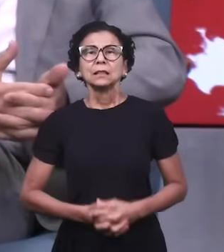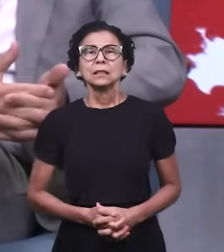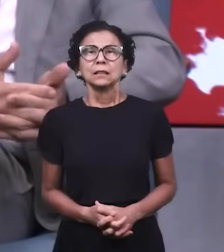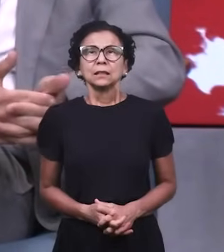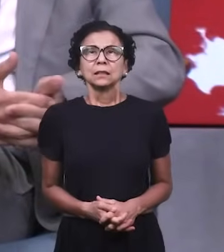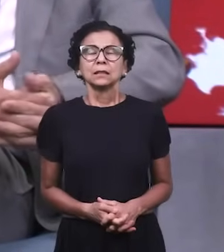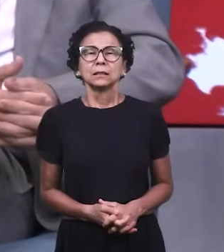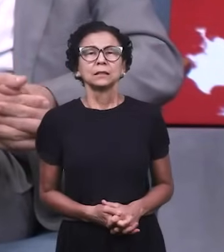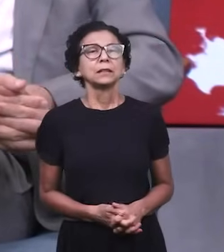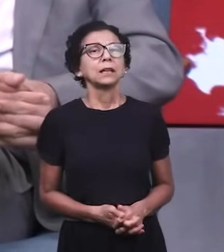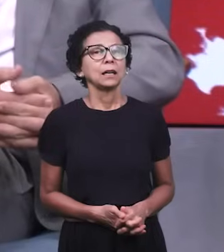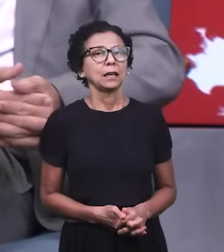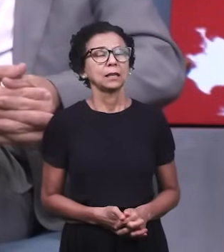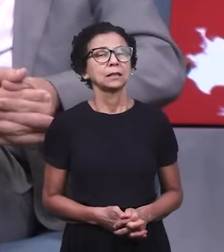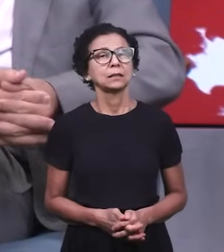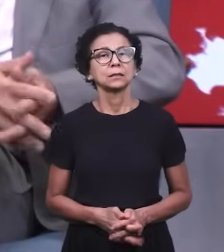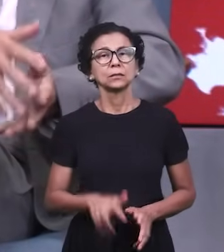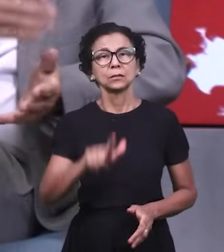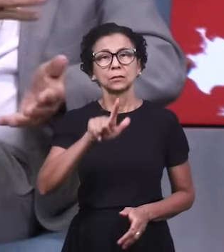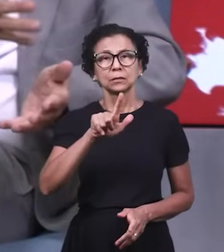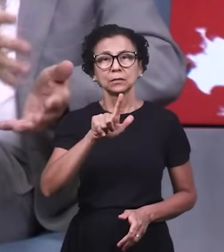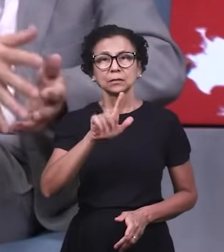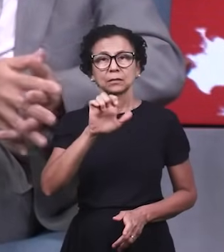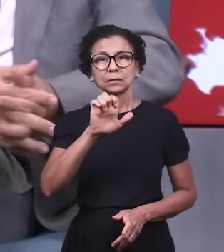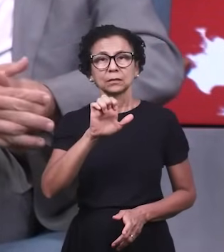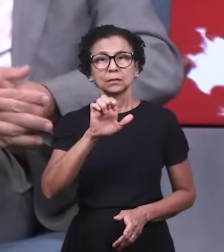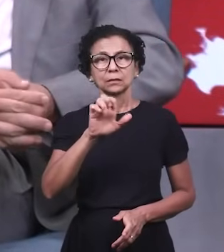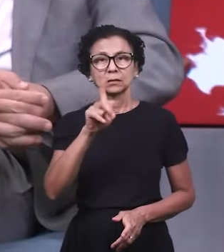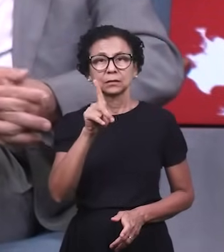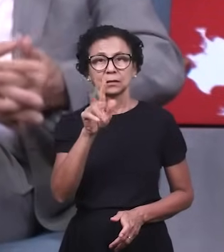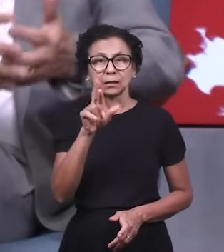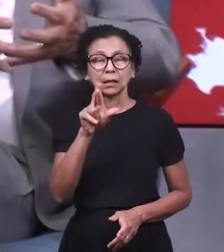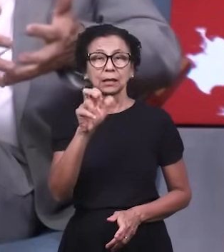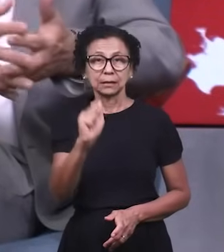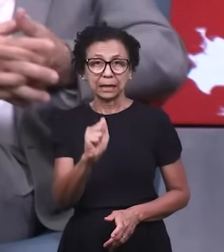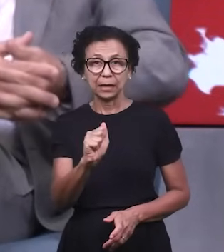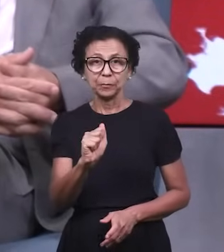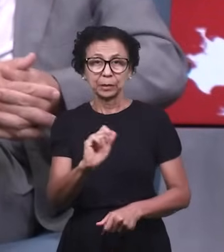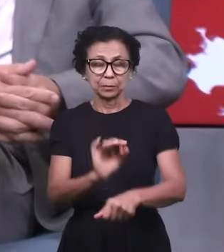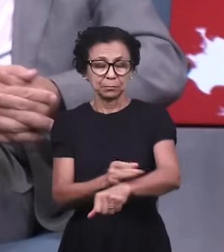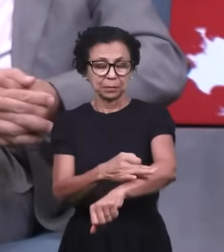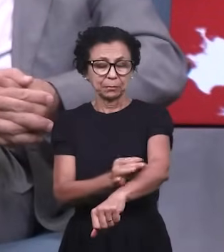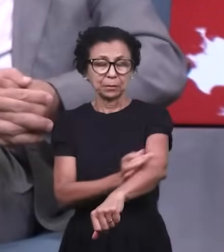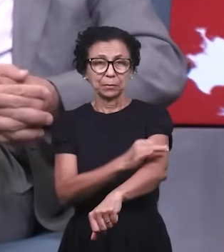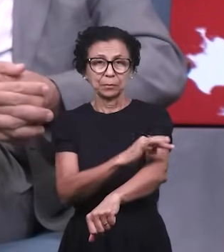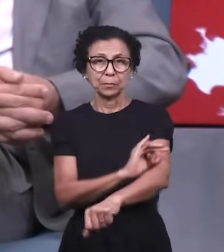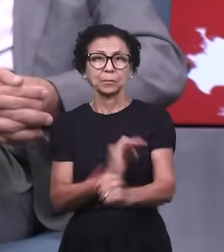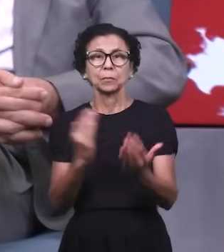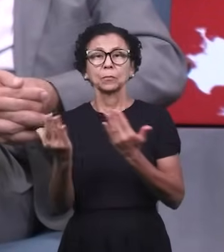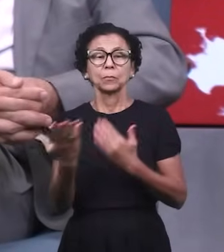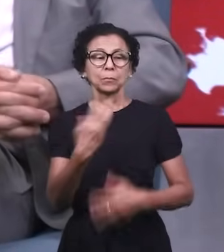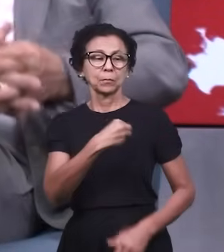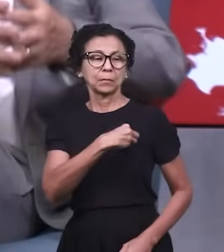A lepra é tipo do pecado. O pecado faz isso, torna o homem insensível, o homem perde sensibilidade. Então, quando